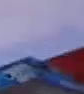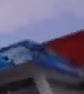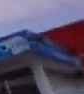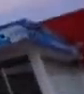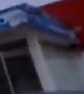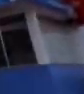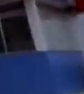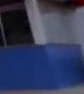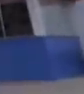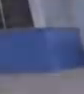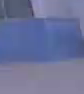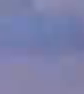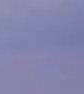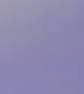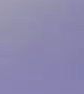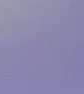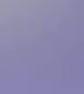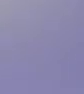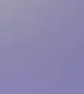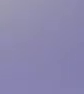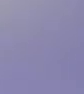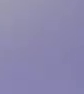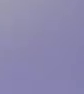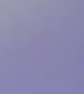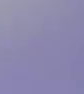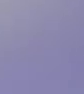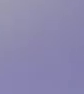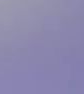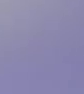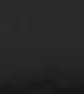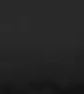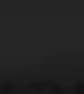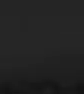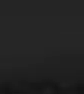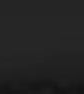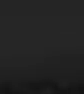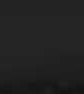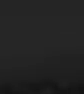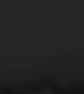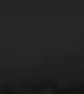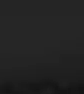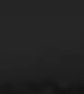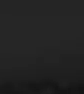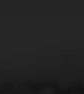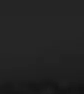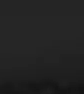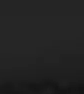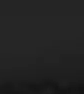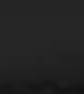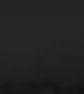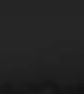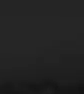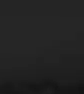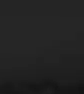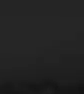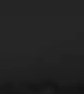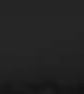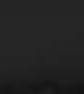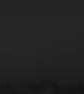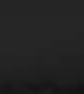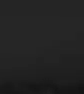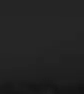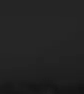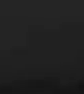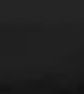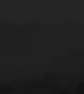você imagina. 3D Alarmes. Insegurança nunca mais. Mega promoção Access. Internet corporativa e banda